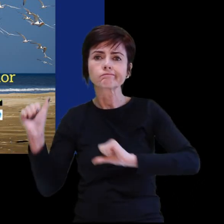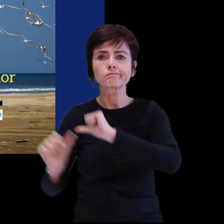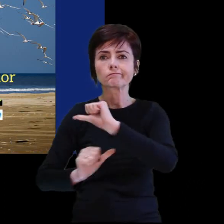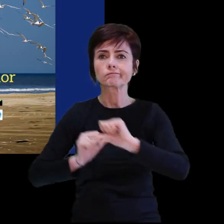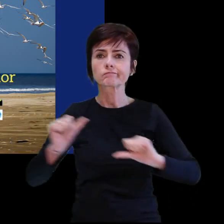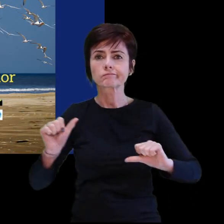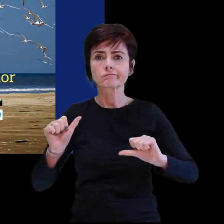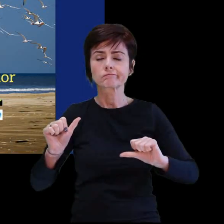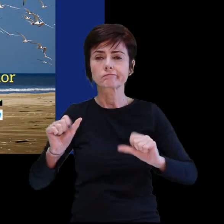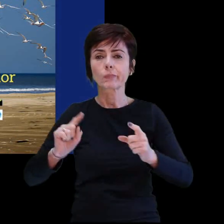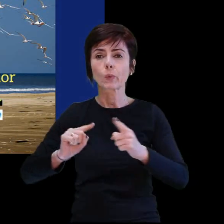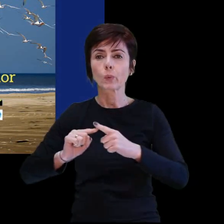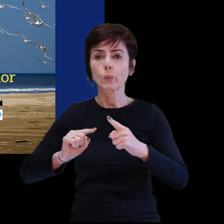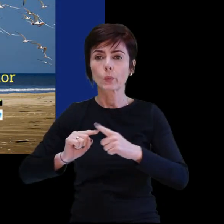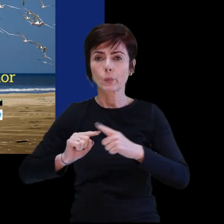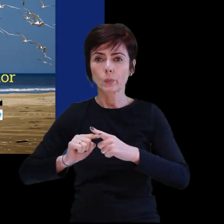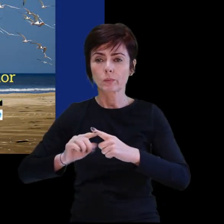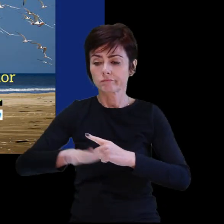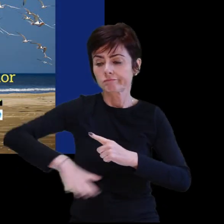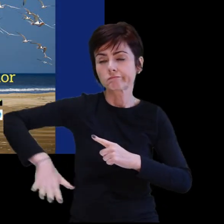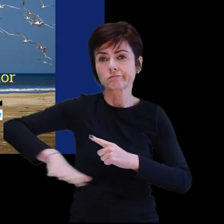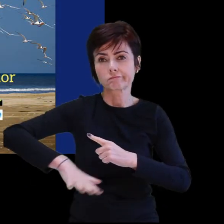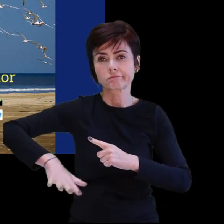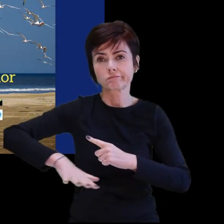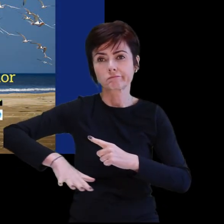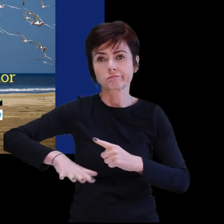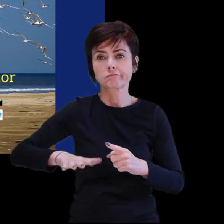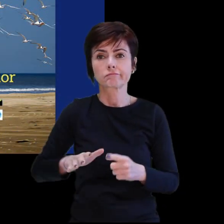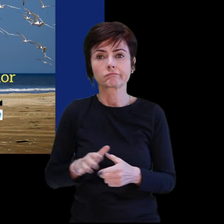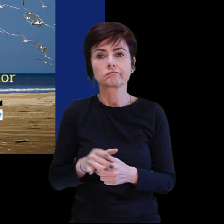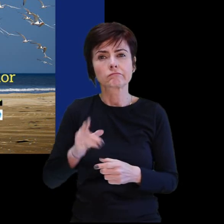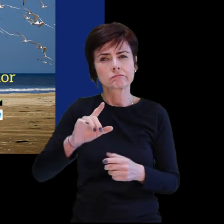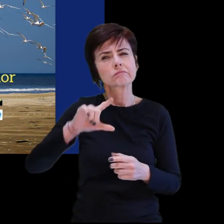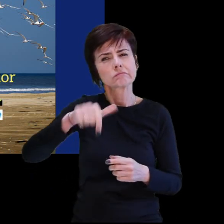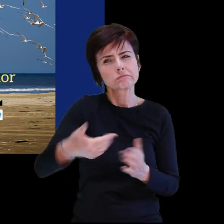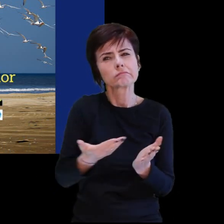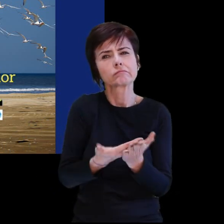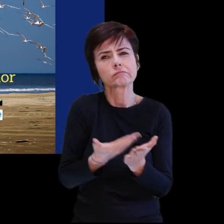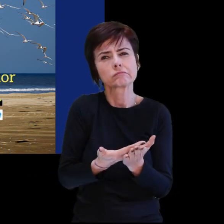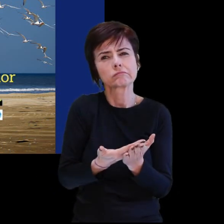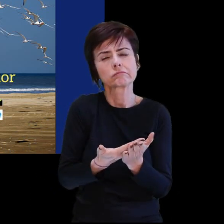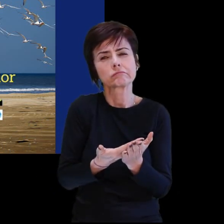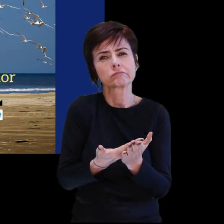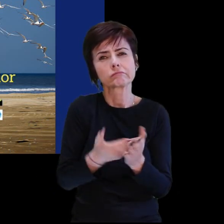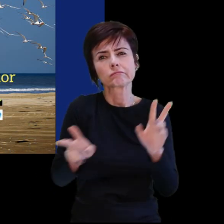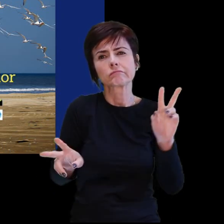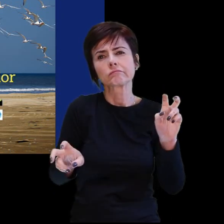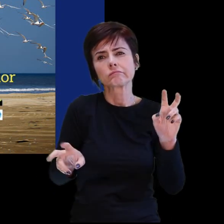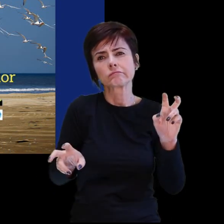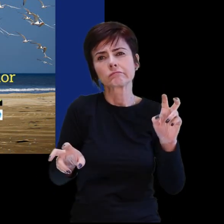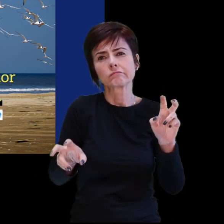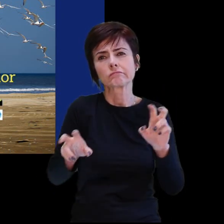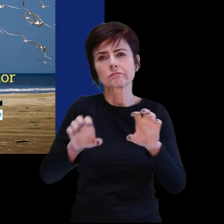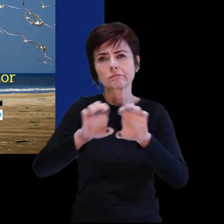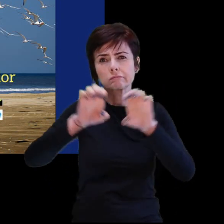modificar a distribuição dessas espécies nesses espaços físicos. Isso nós estudaremos um pouco melhor quando